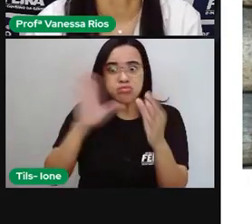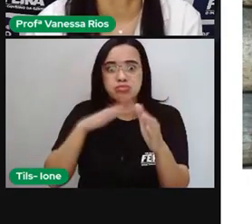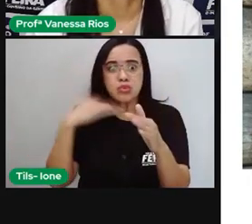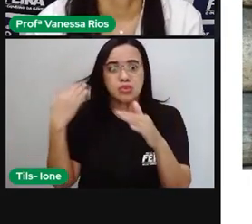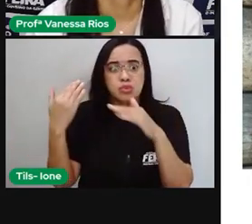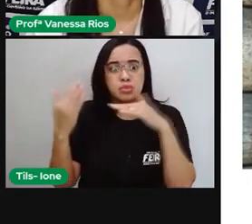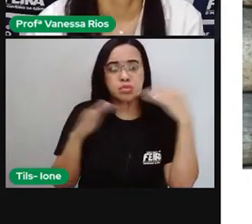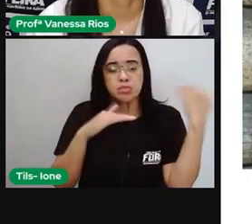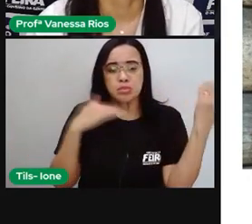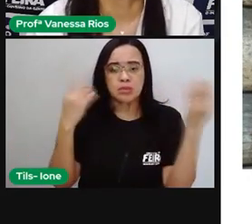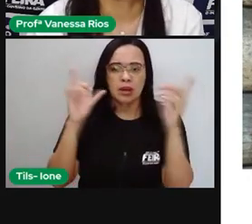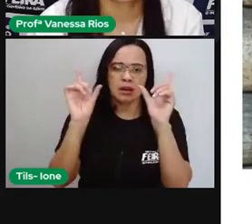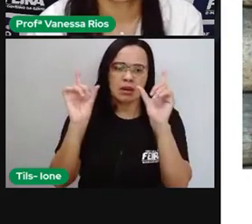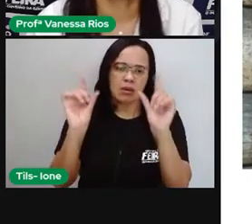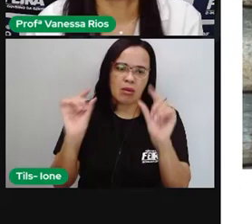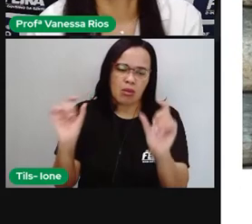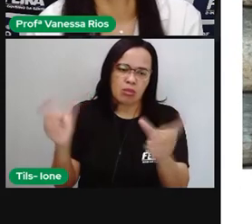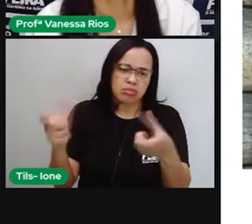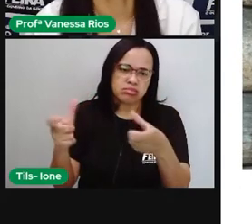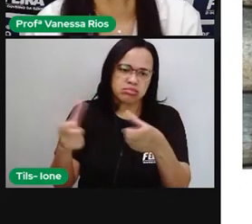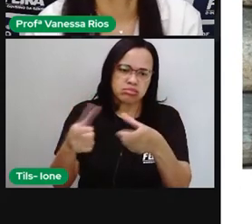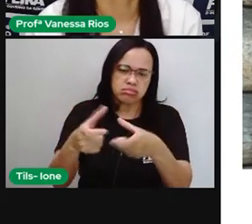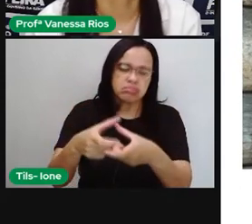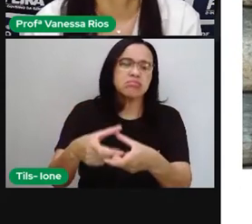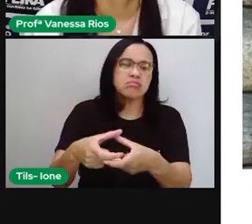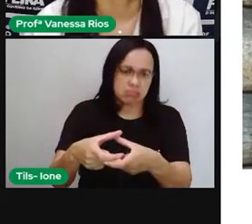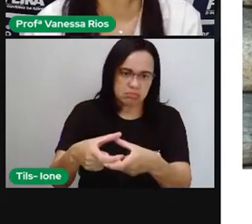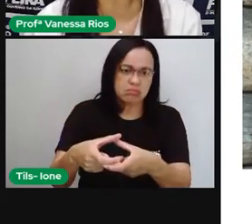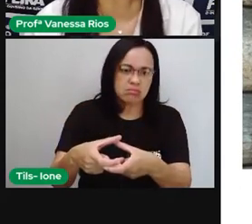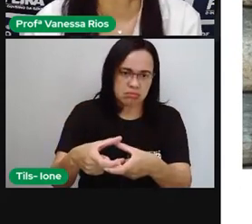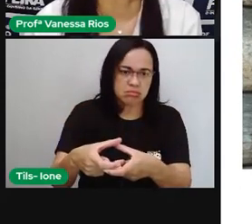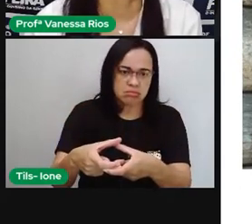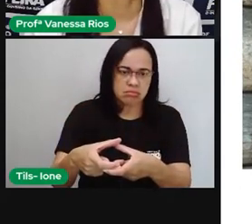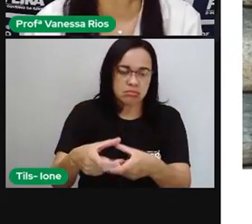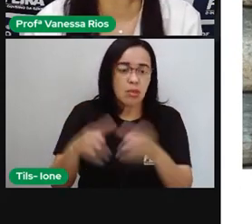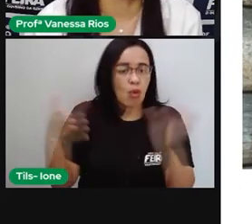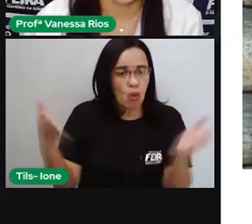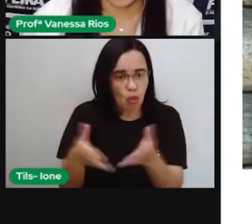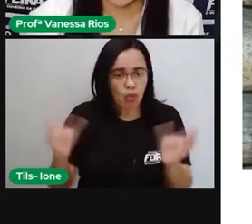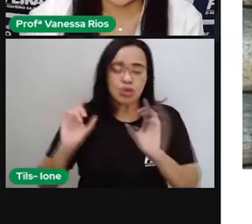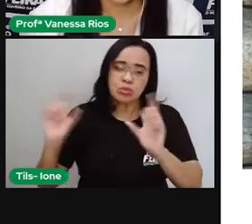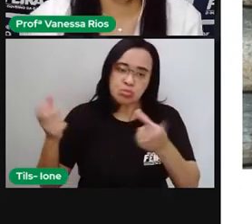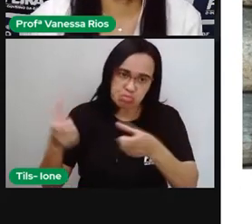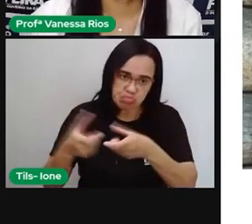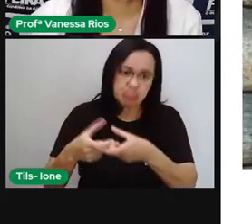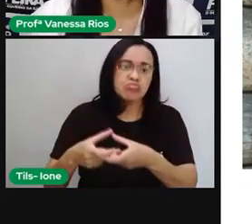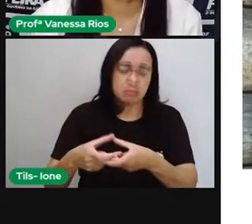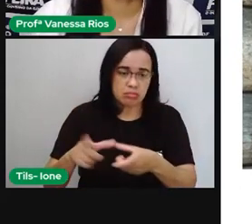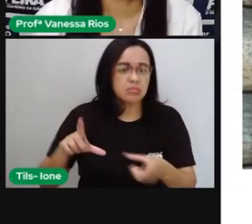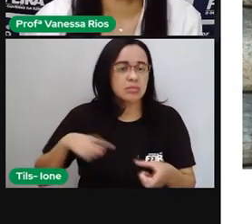e foram diminuindo aí esse número de indígenas que habitavam aí as nossas terras.